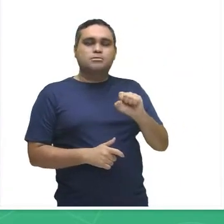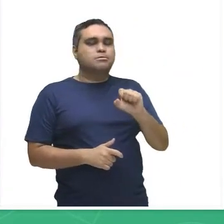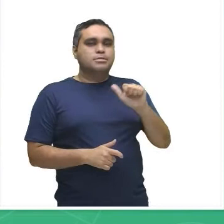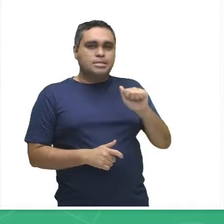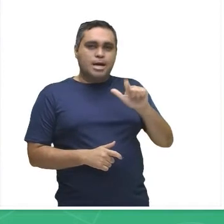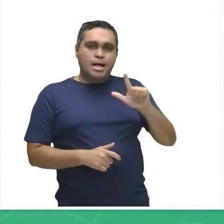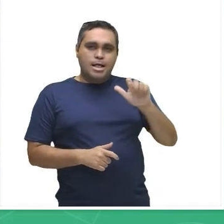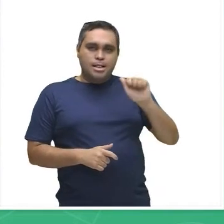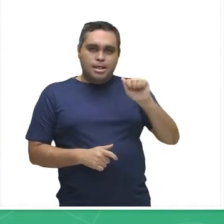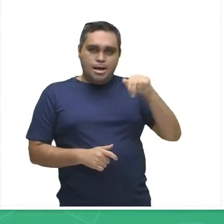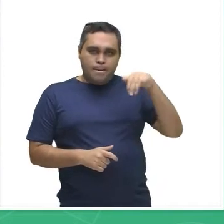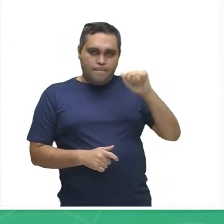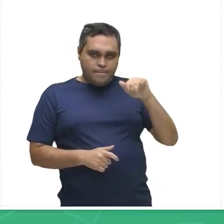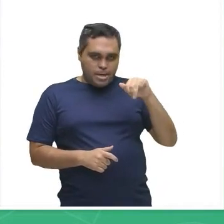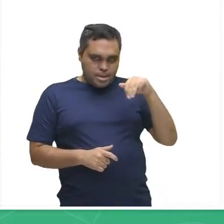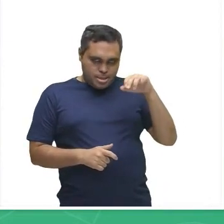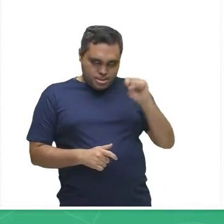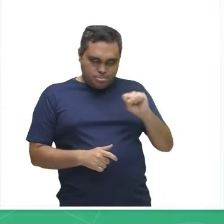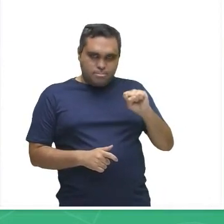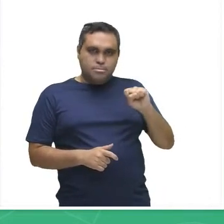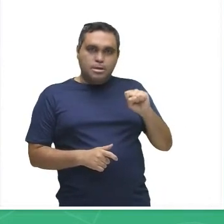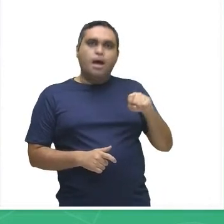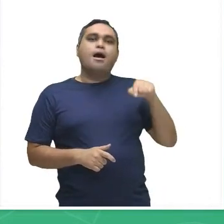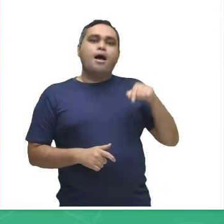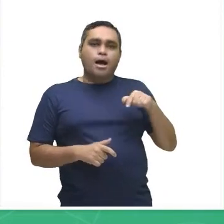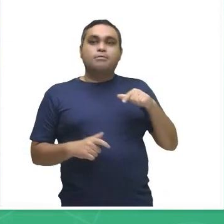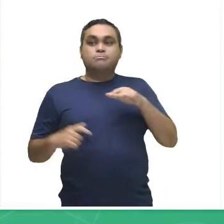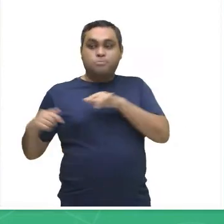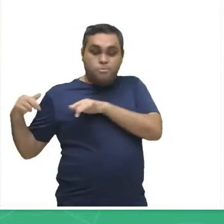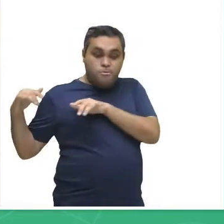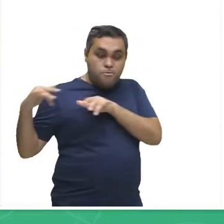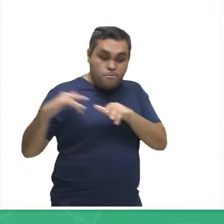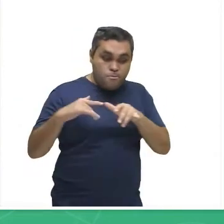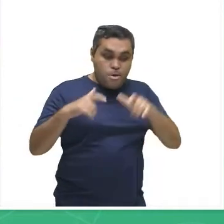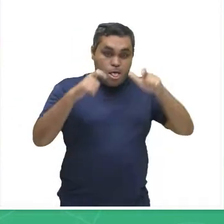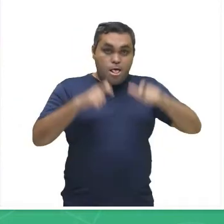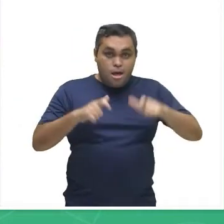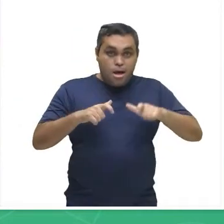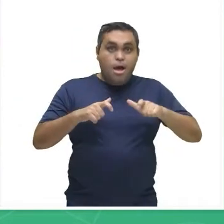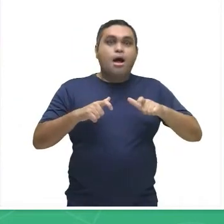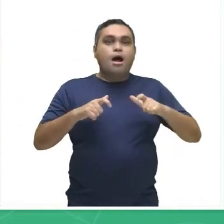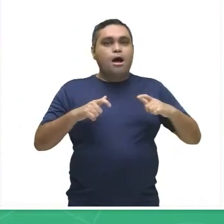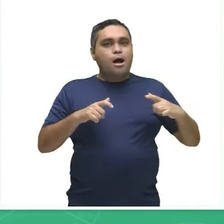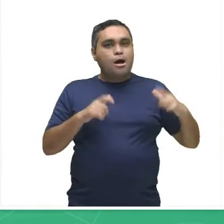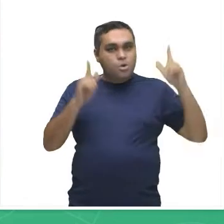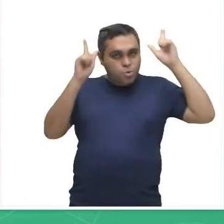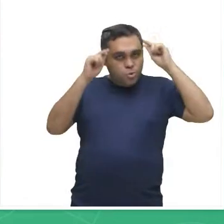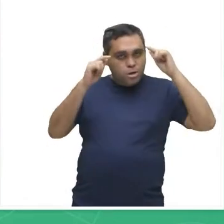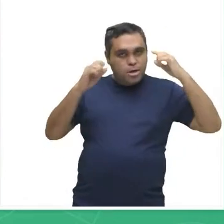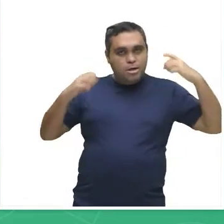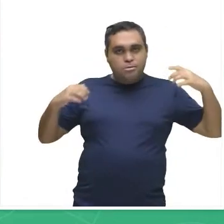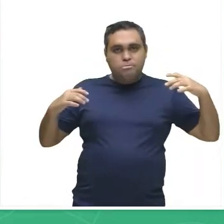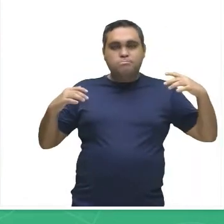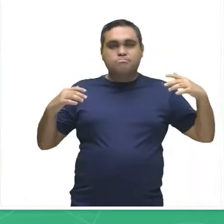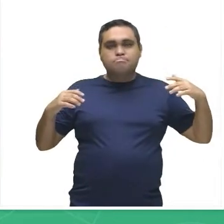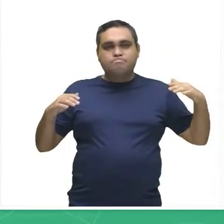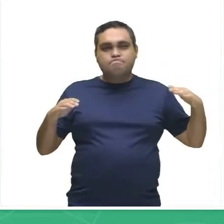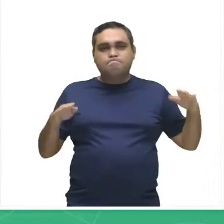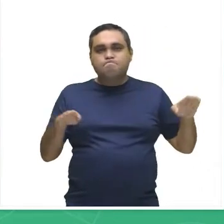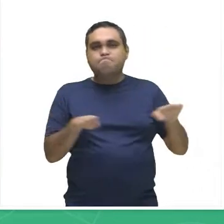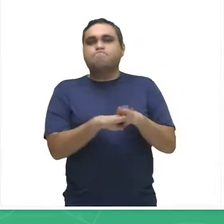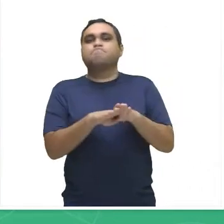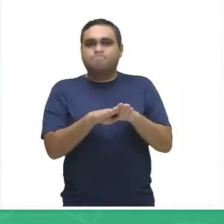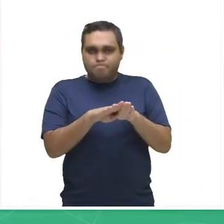480 e Platéia em 479 a.C. Então a gente vai ver aí que essa ação dos espartanos, ela faz com